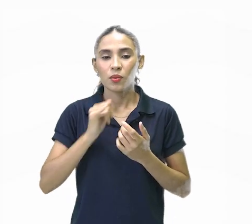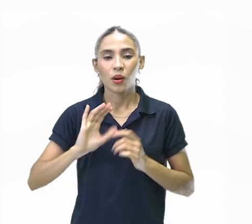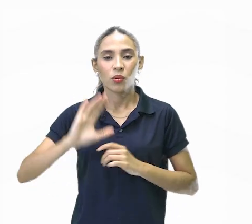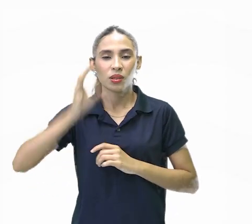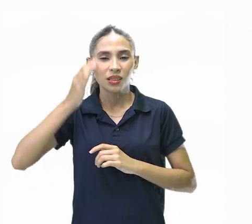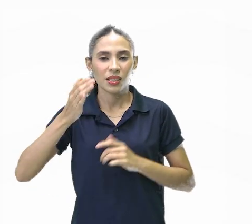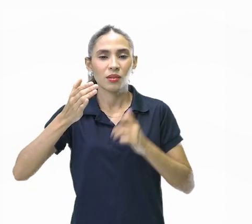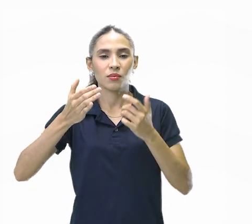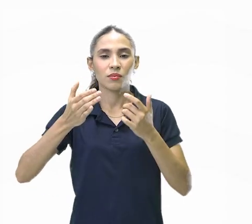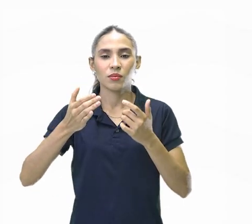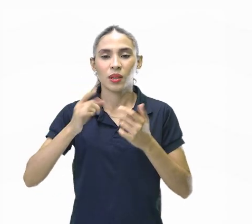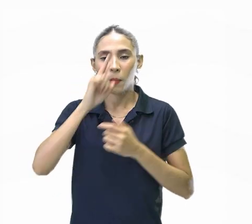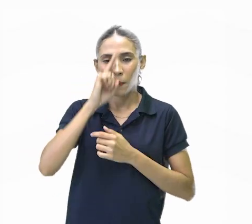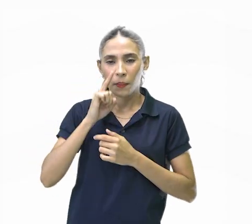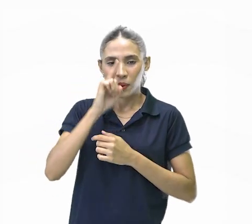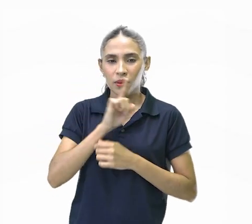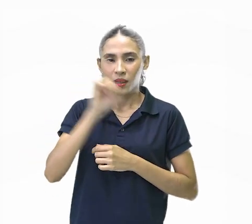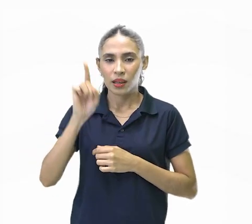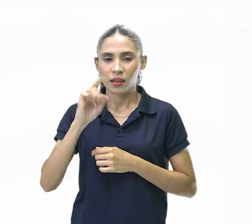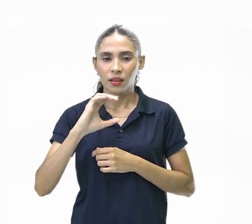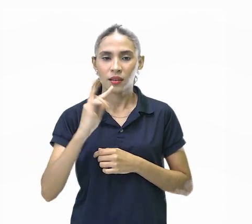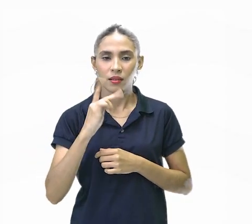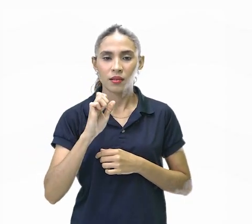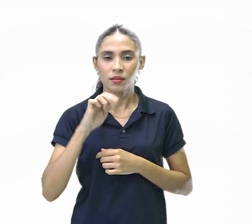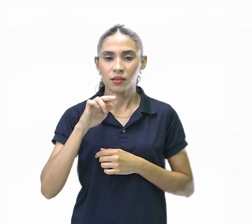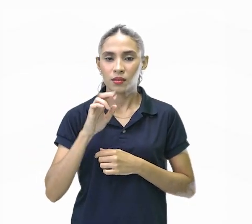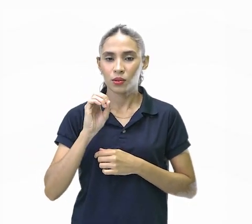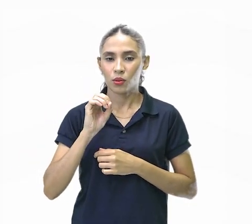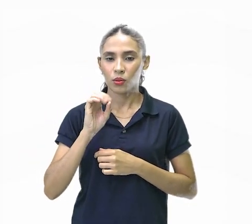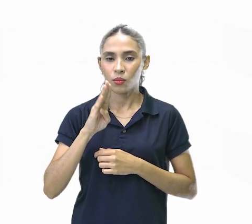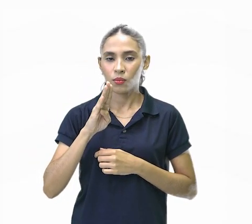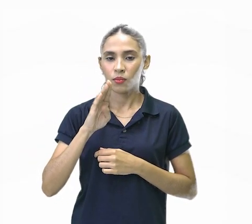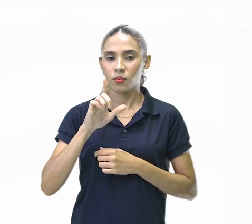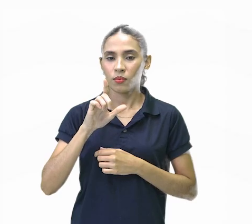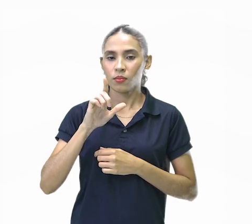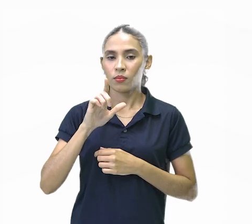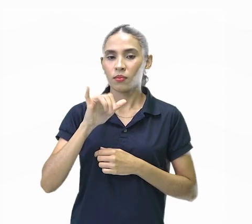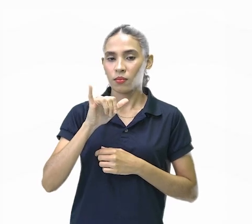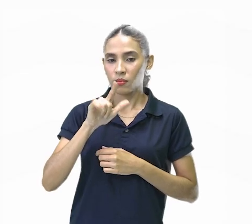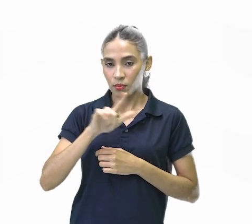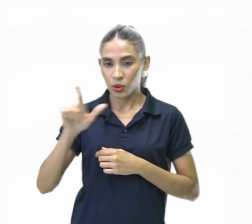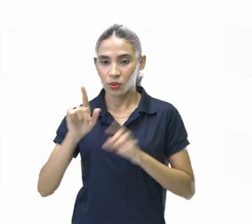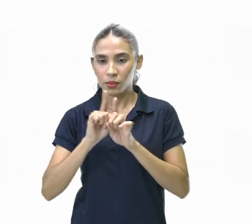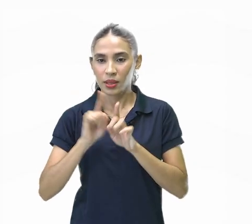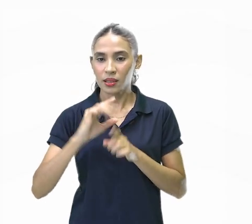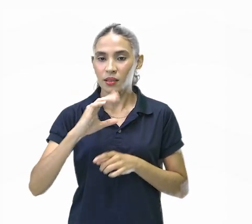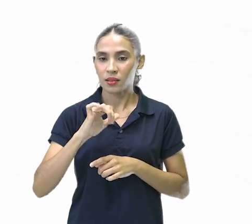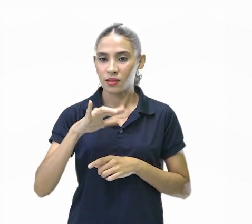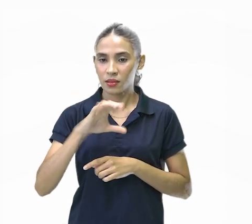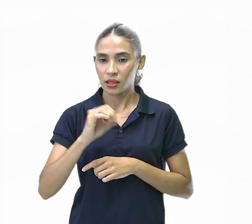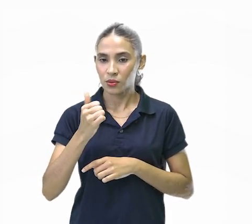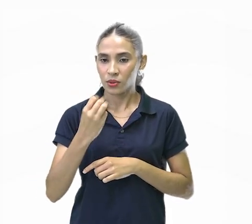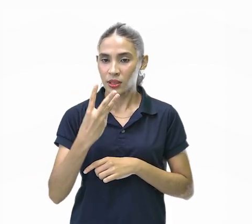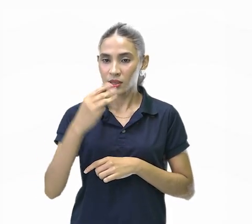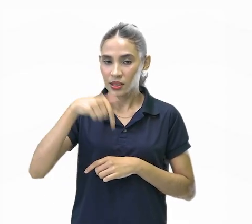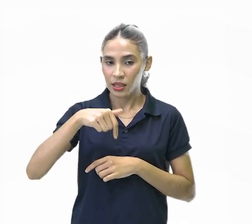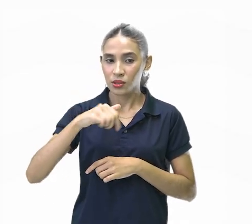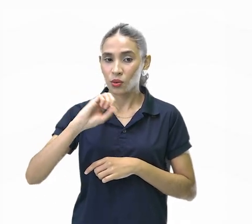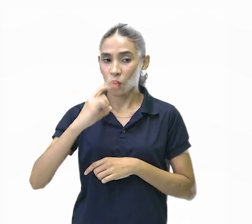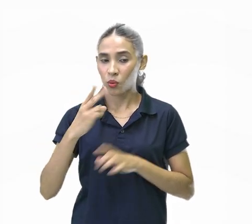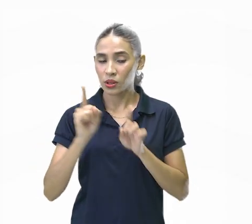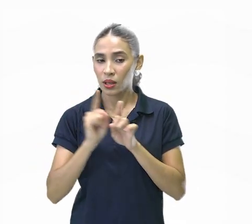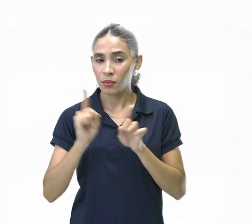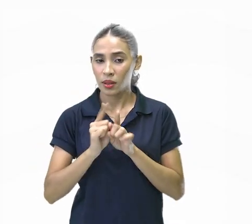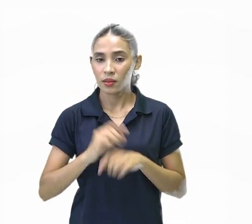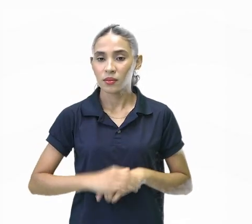no acidente de Chernobyl, no caso do Césio 137, principalmente também, vejam, em Chernobyl, ou